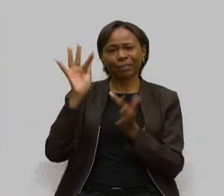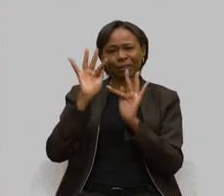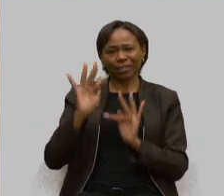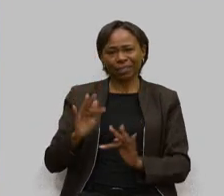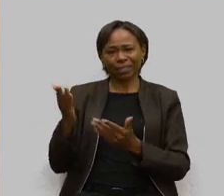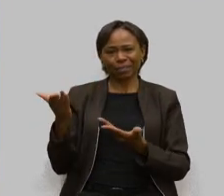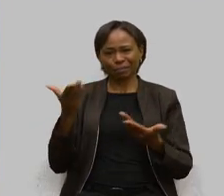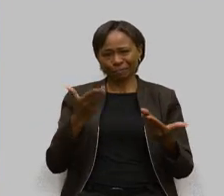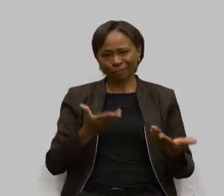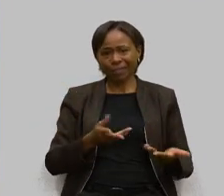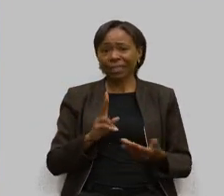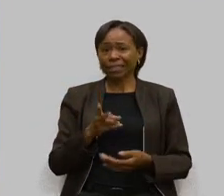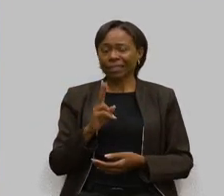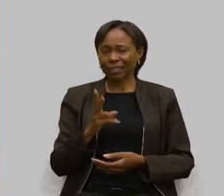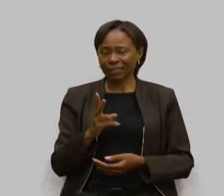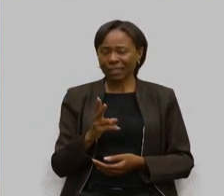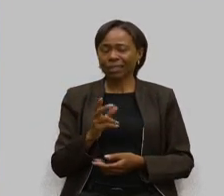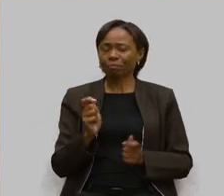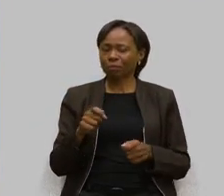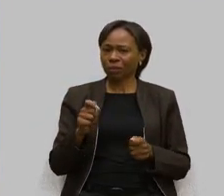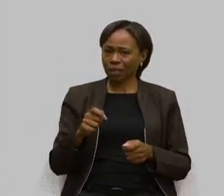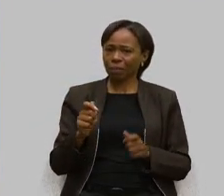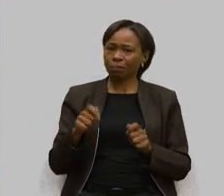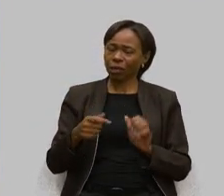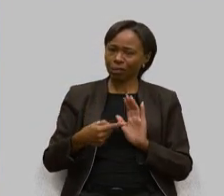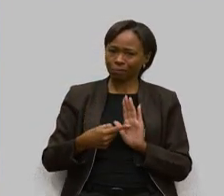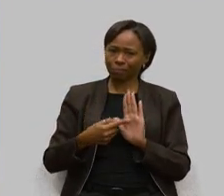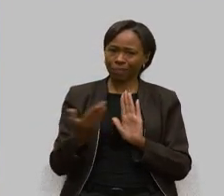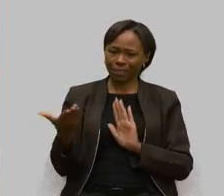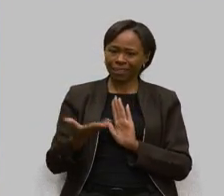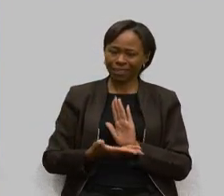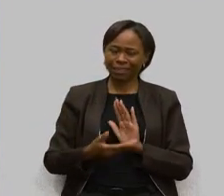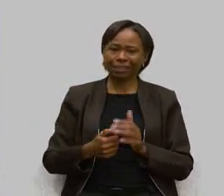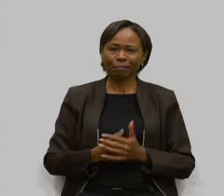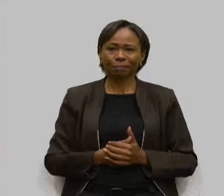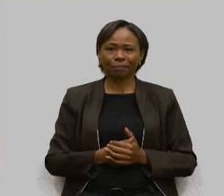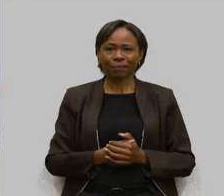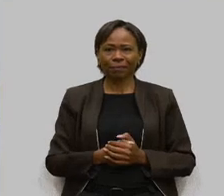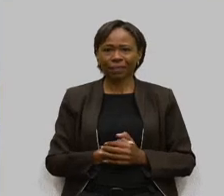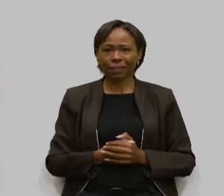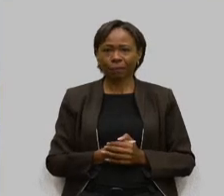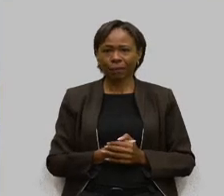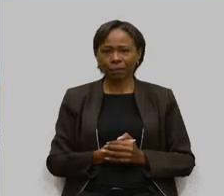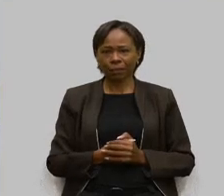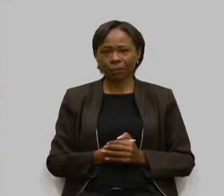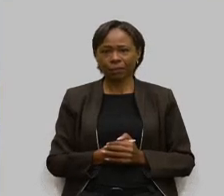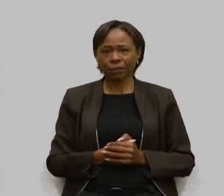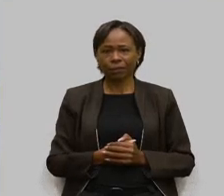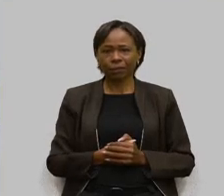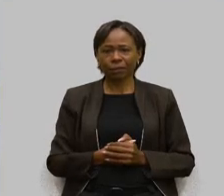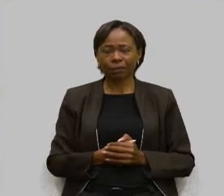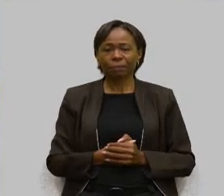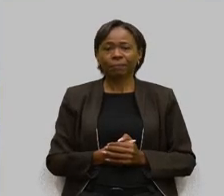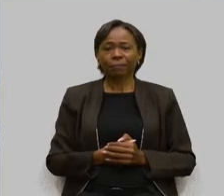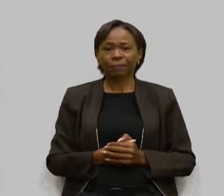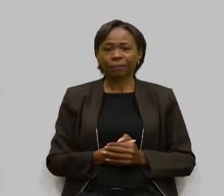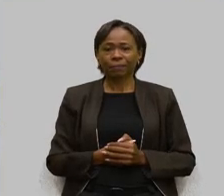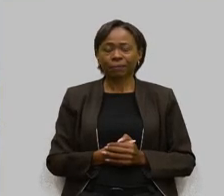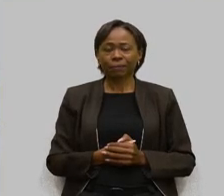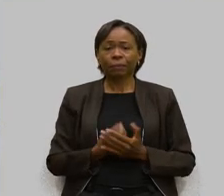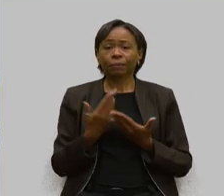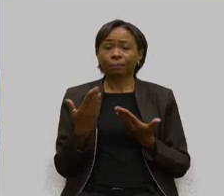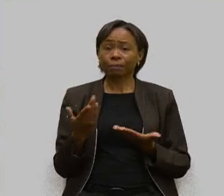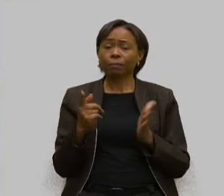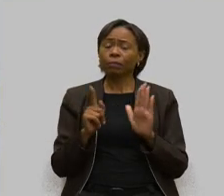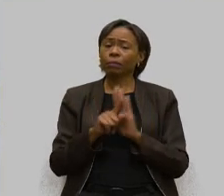que puder Meus parabéns pro Senhor viuo muito obrigado presidência indaga ao Deputado